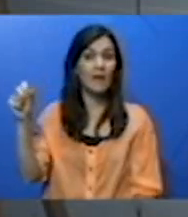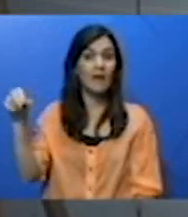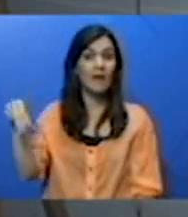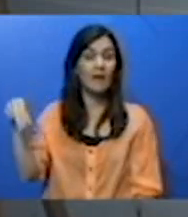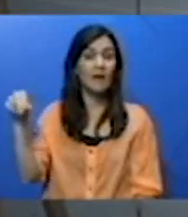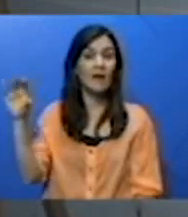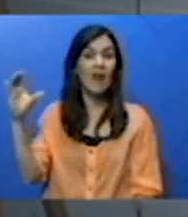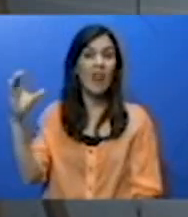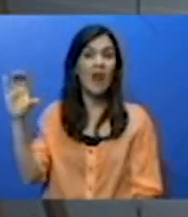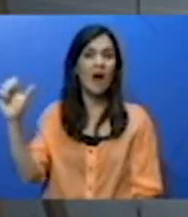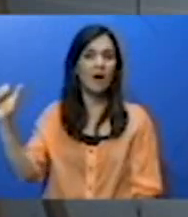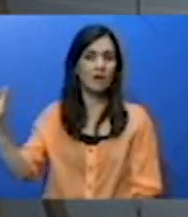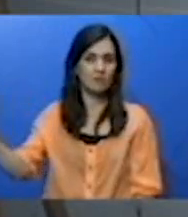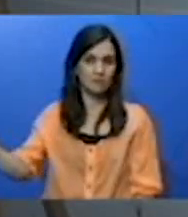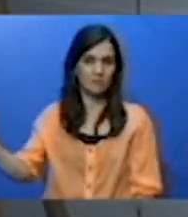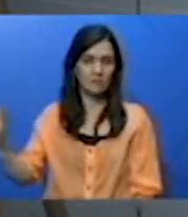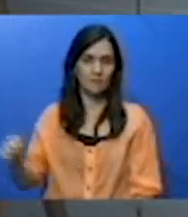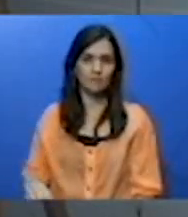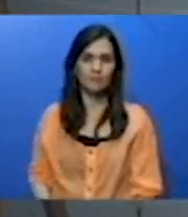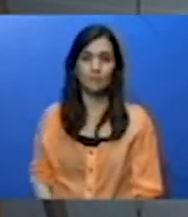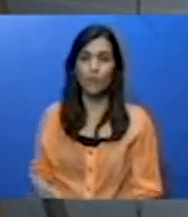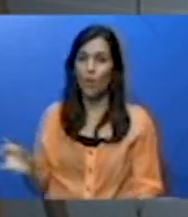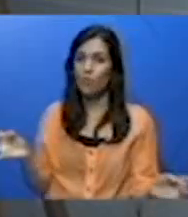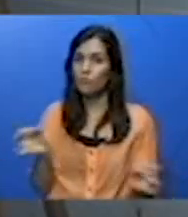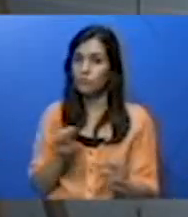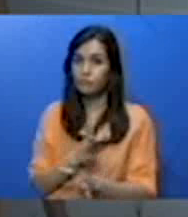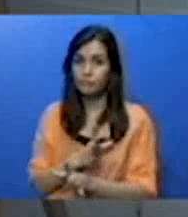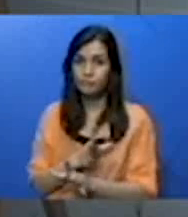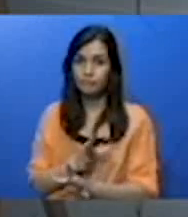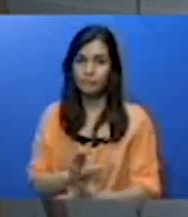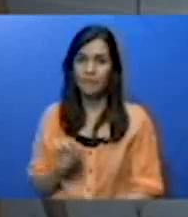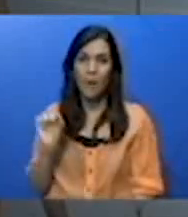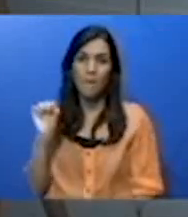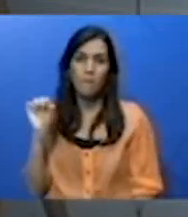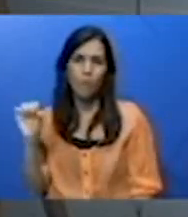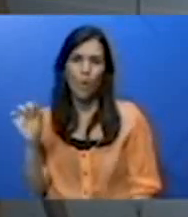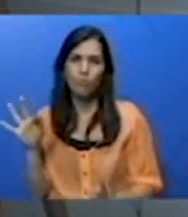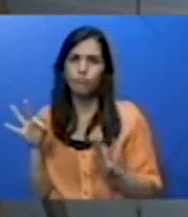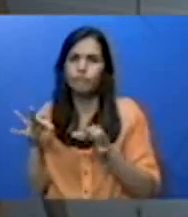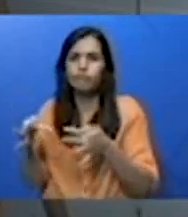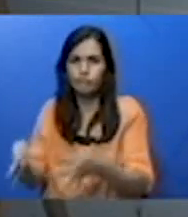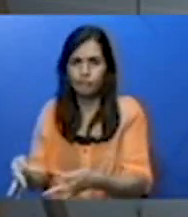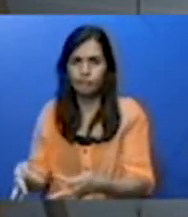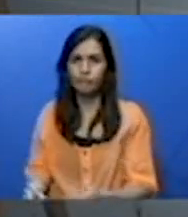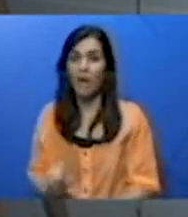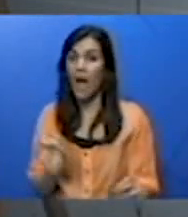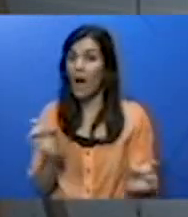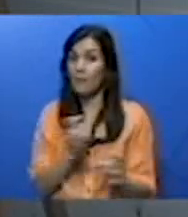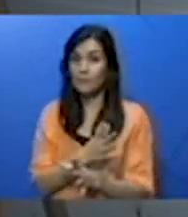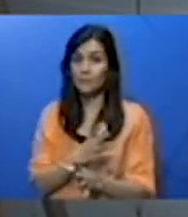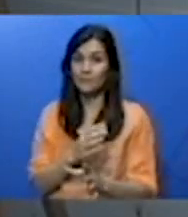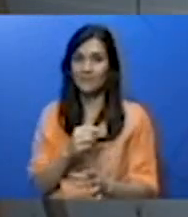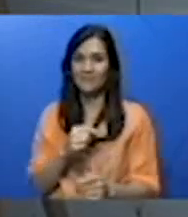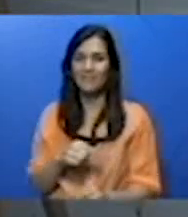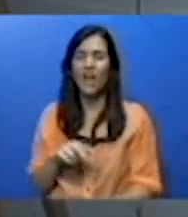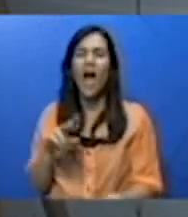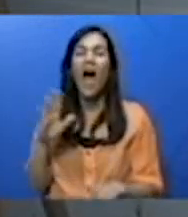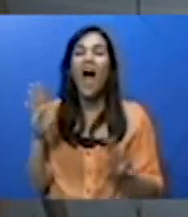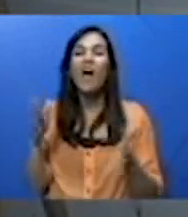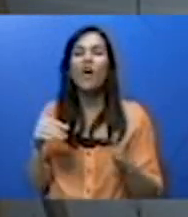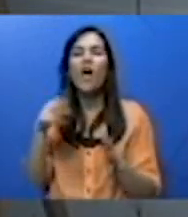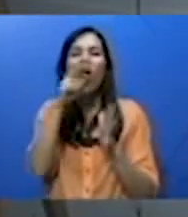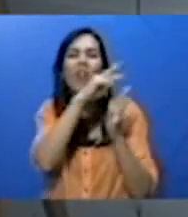De esperança, Clarinha? É. Isso, então tá e certo. Ponto final. Ponto final. Vamos depois ler